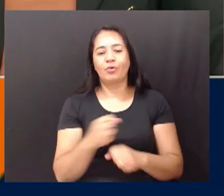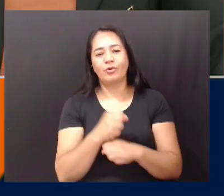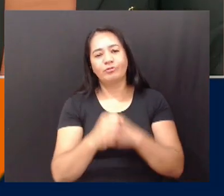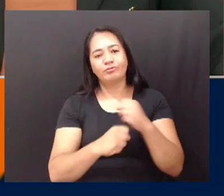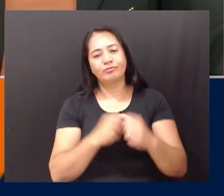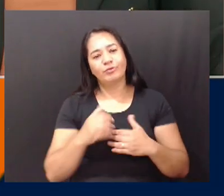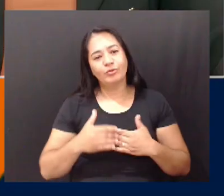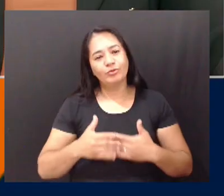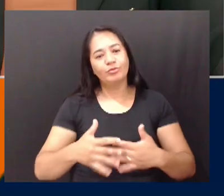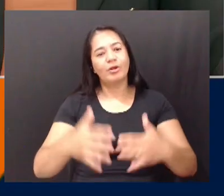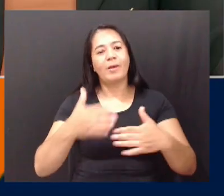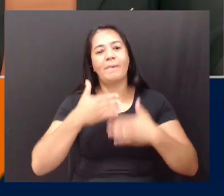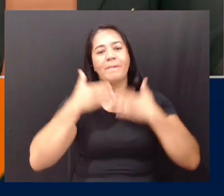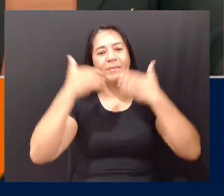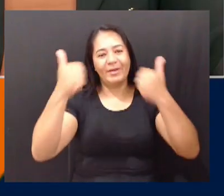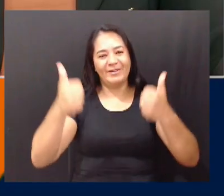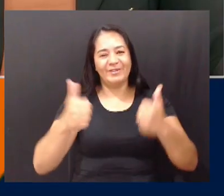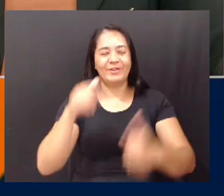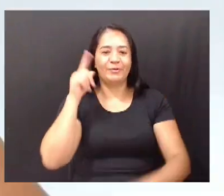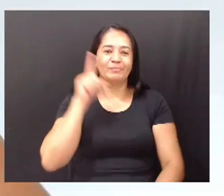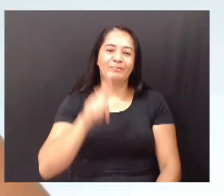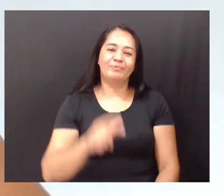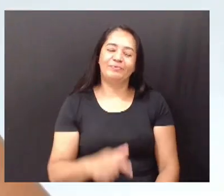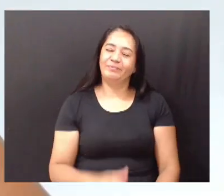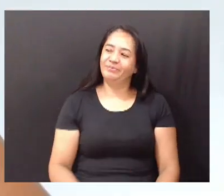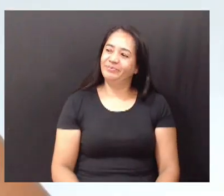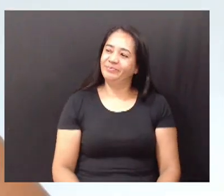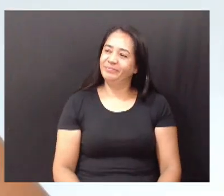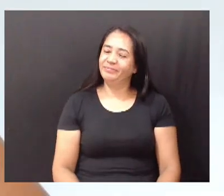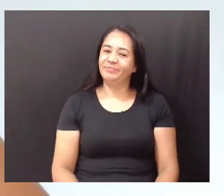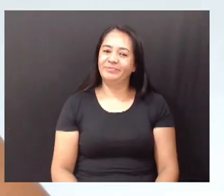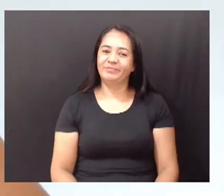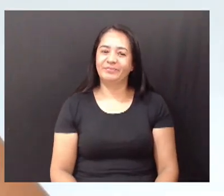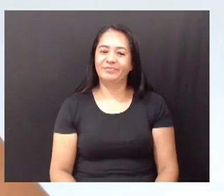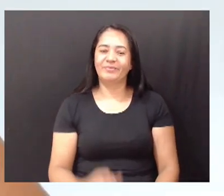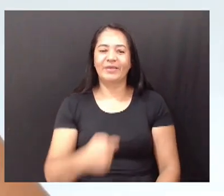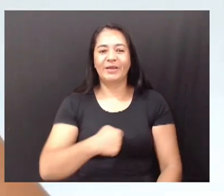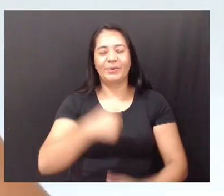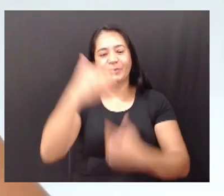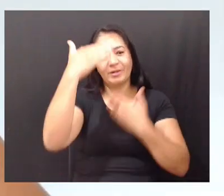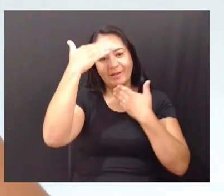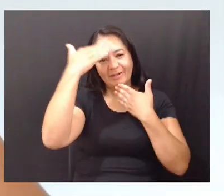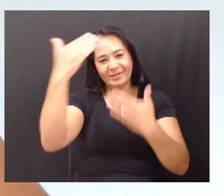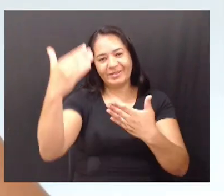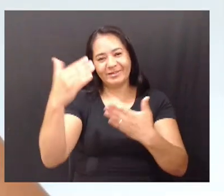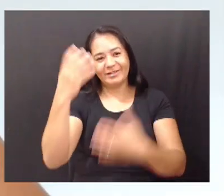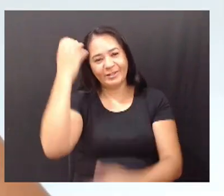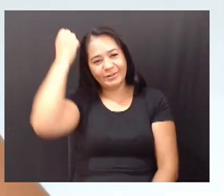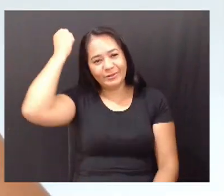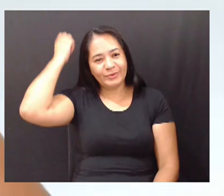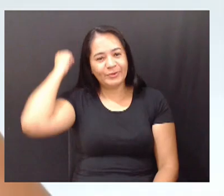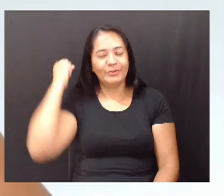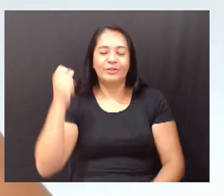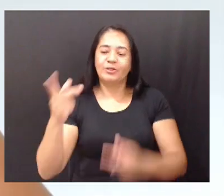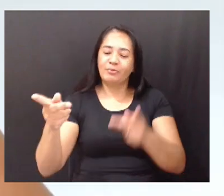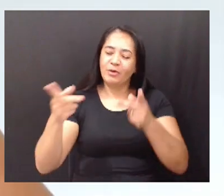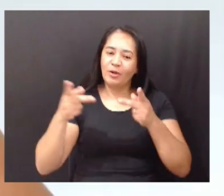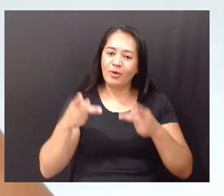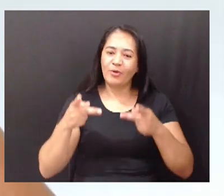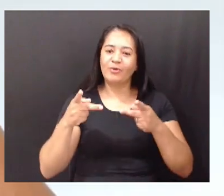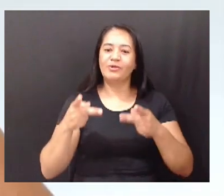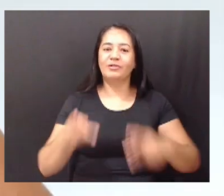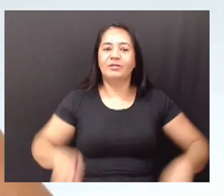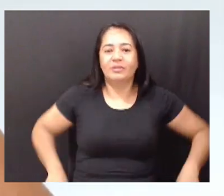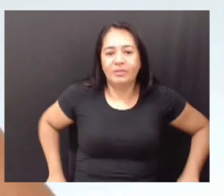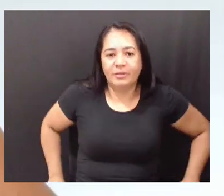melhorar um pouquinho, né, Valéria? Obrigada, viu? Eu que agradeço, Ruby, pelo convite, pela participação e